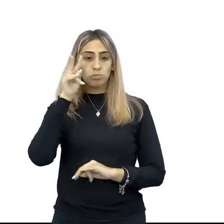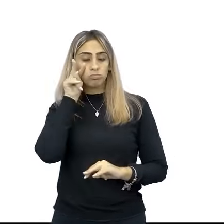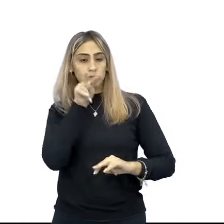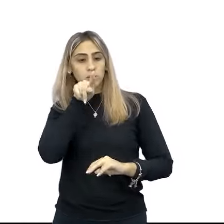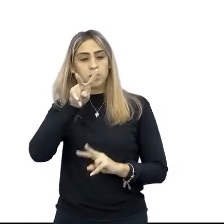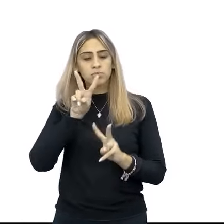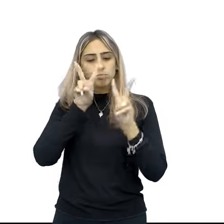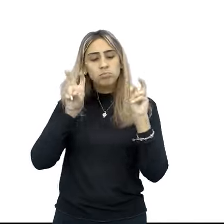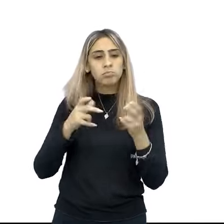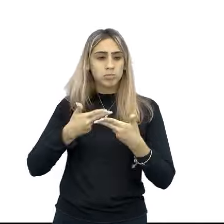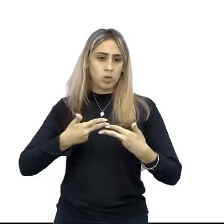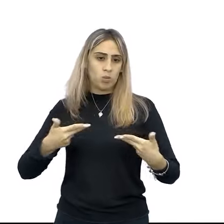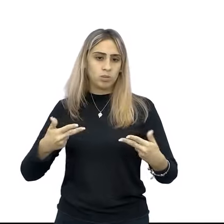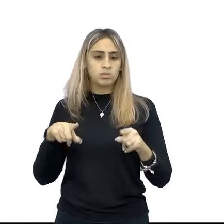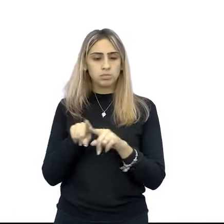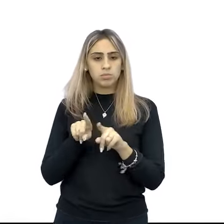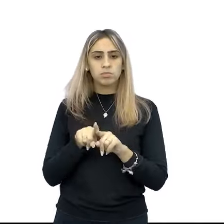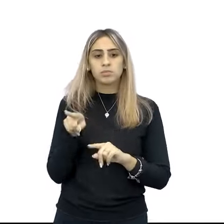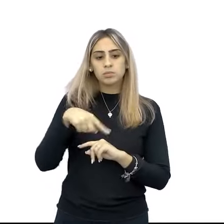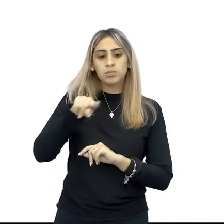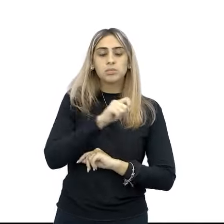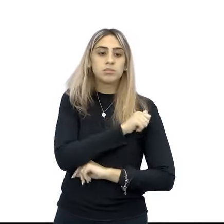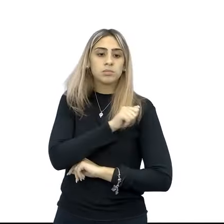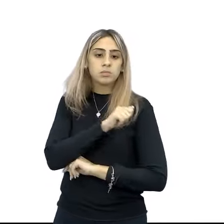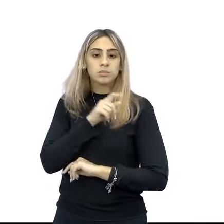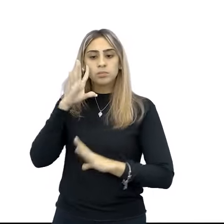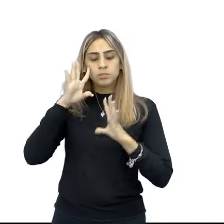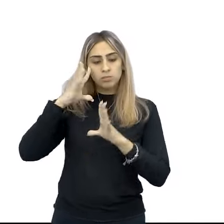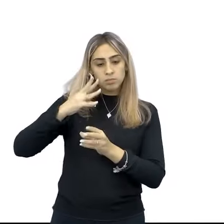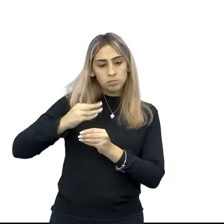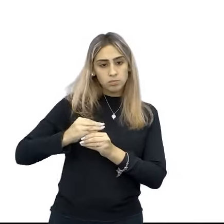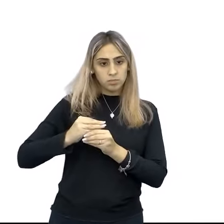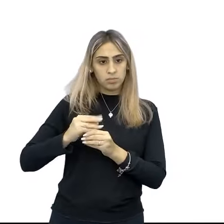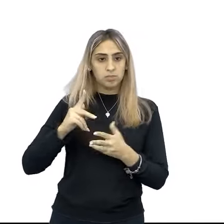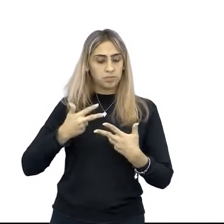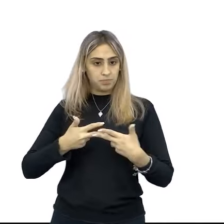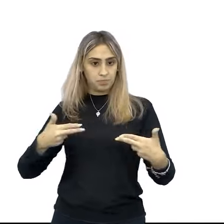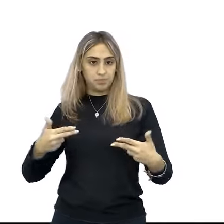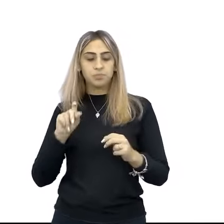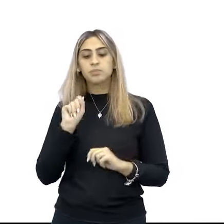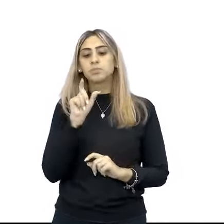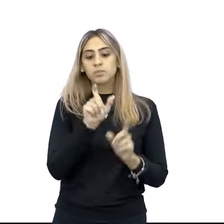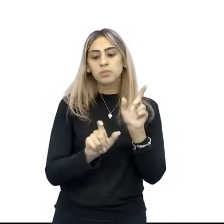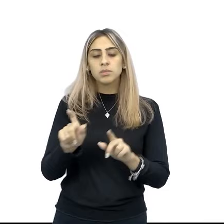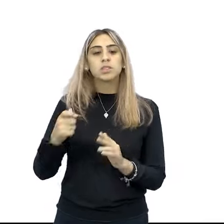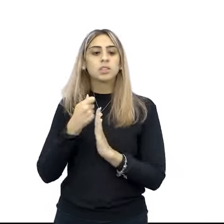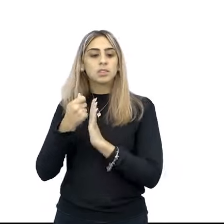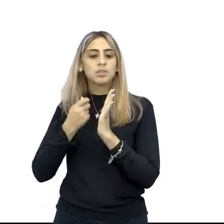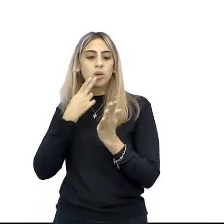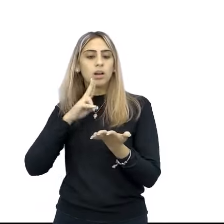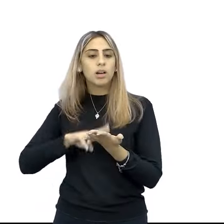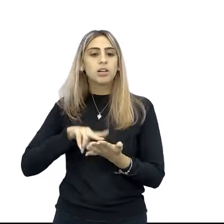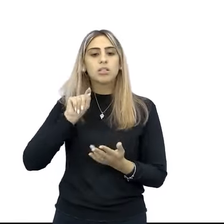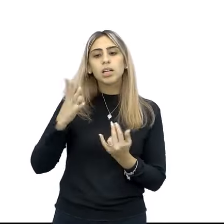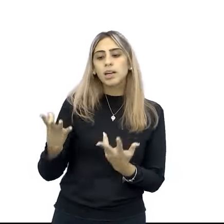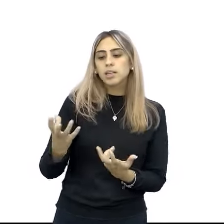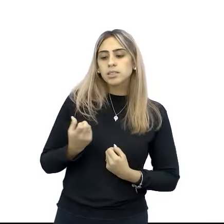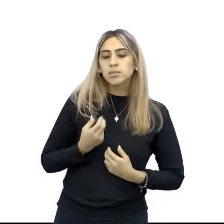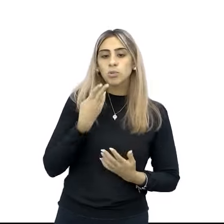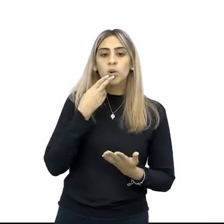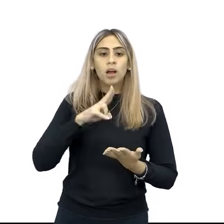esses aspectos, né? Então, quando os estudantes compreendem, né, quem escreveu a carta, quem recebeu